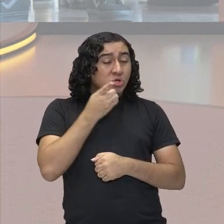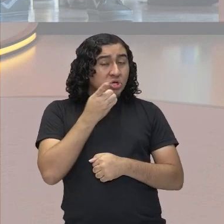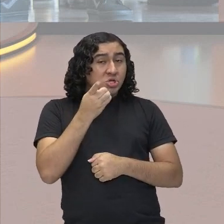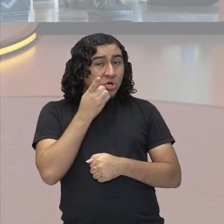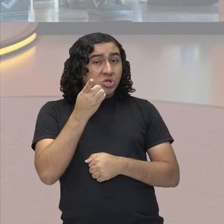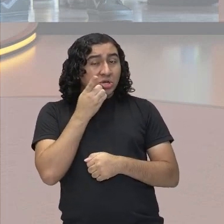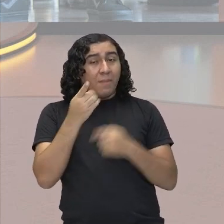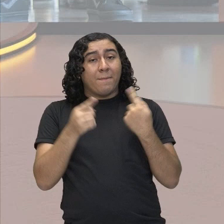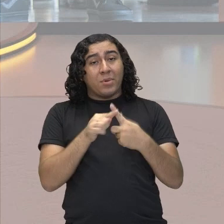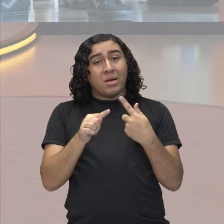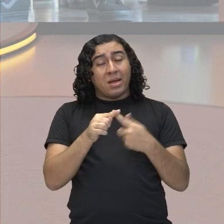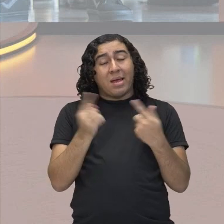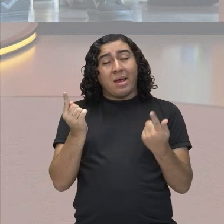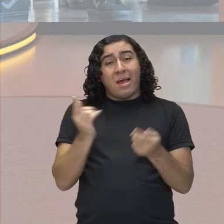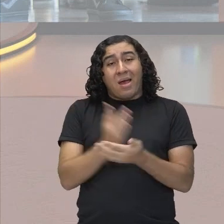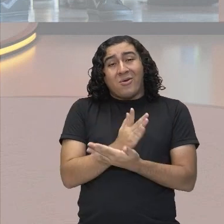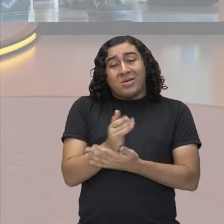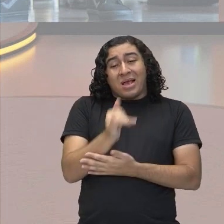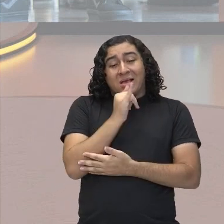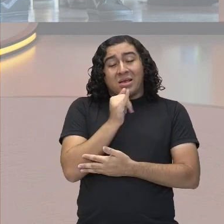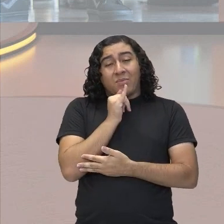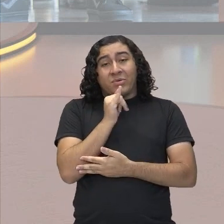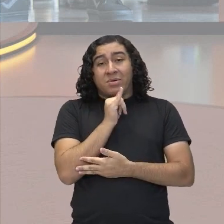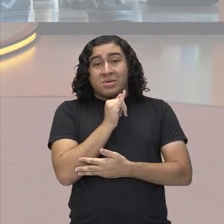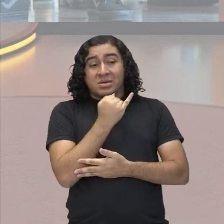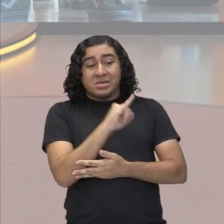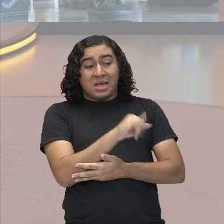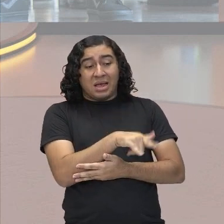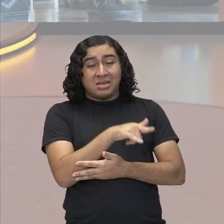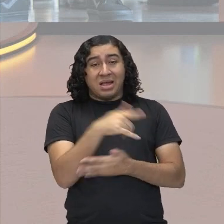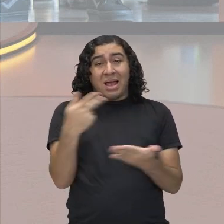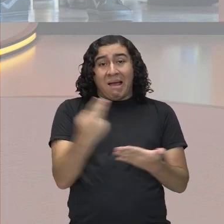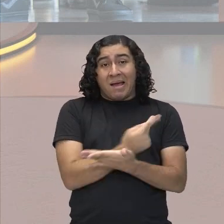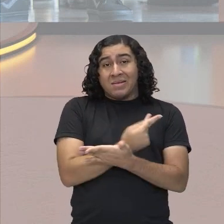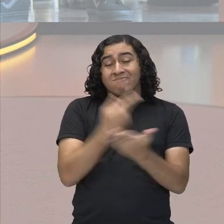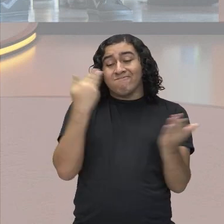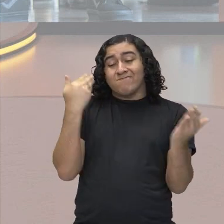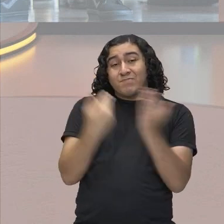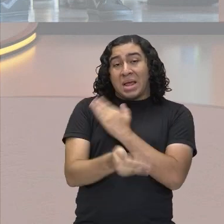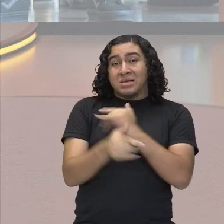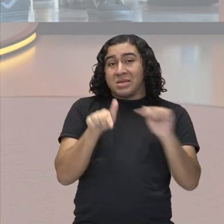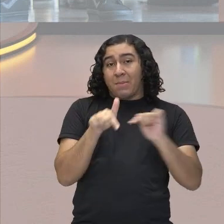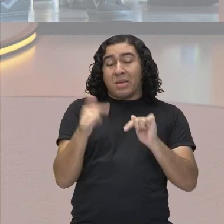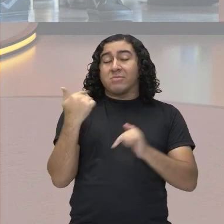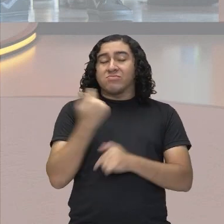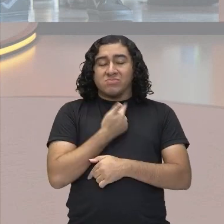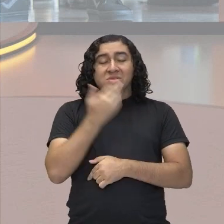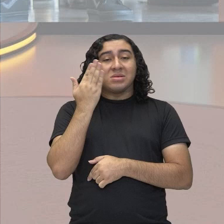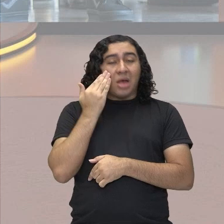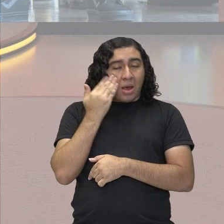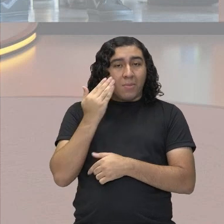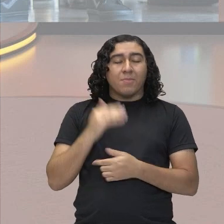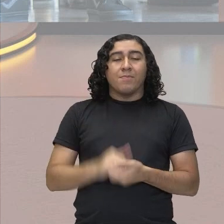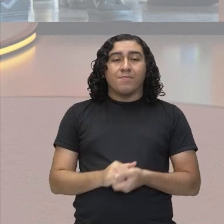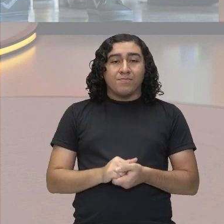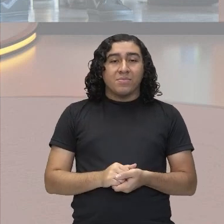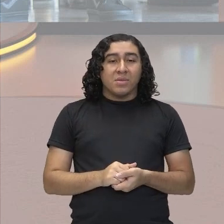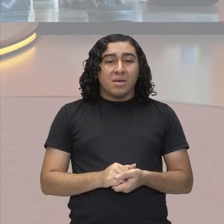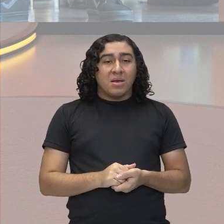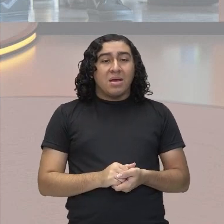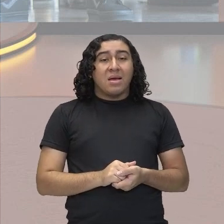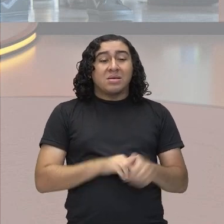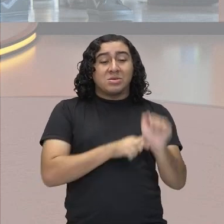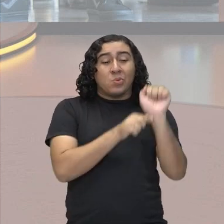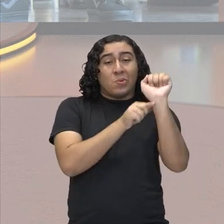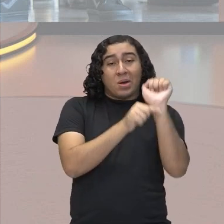vezes nem isso é necessário. A gente sabe muito bem disso daí. Então, ele já perde aquela